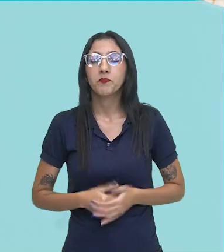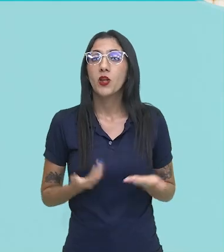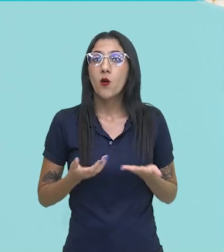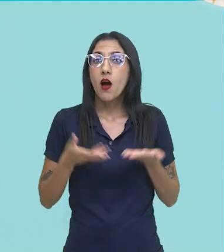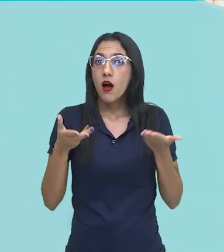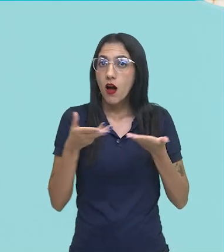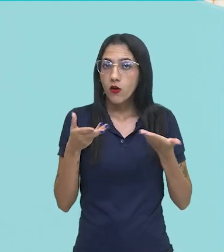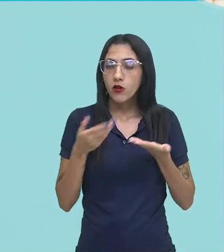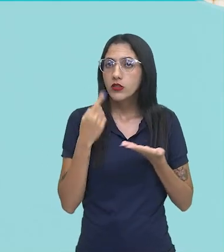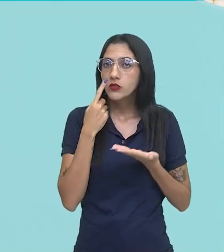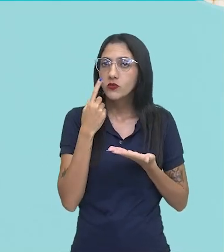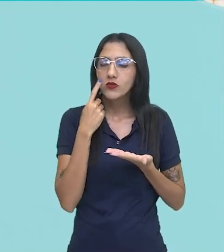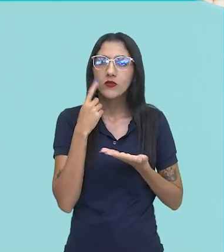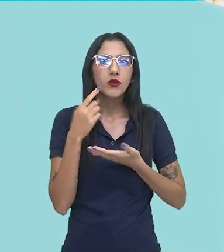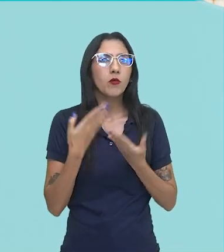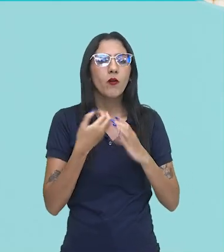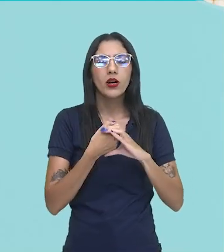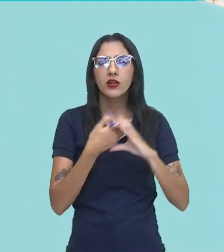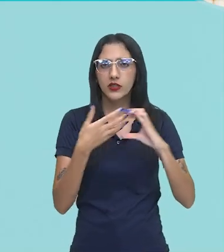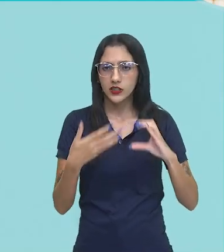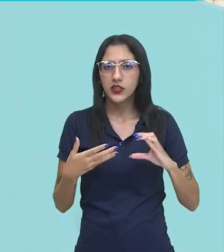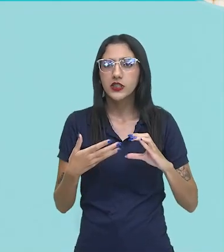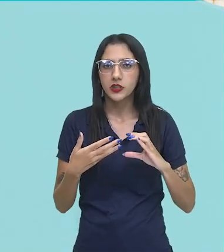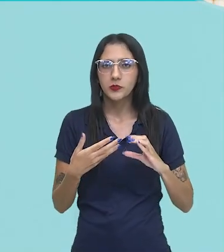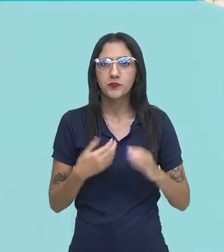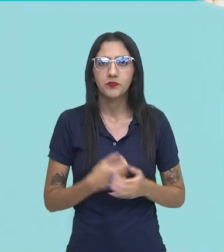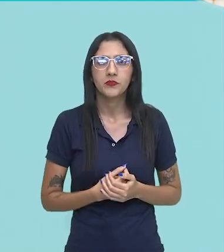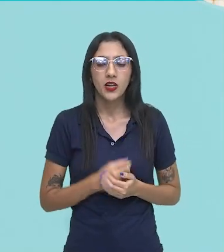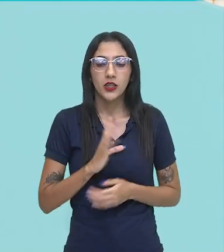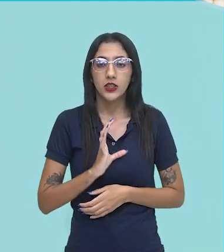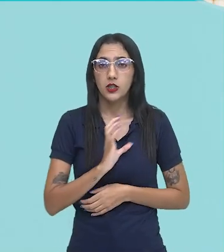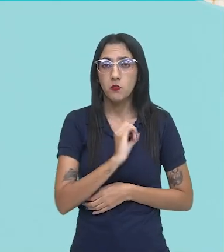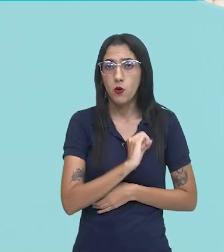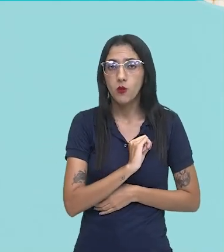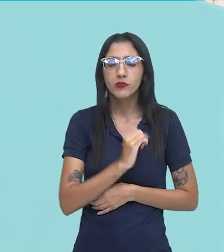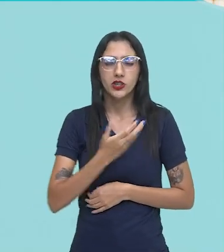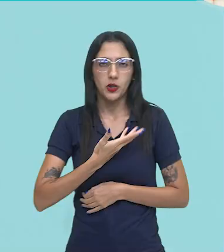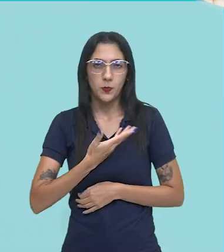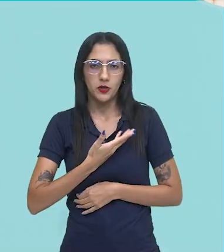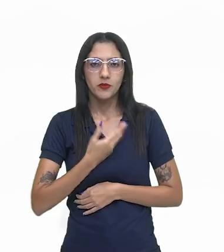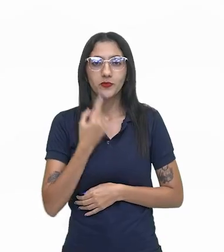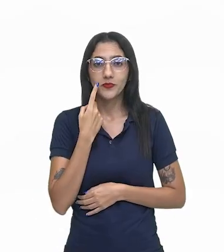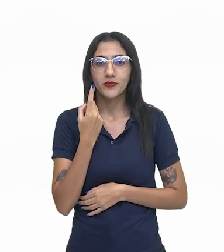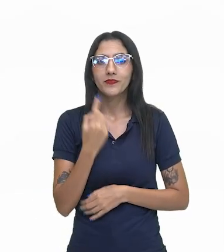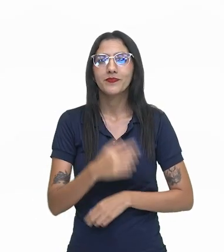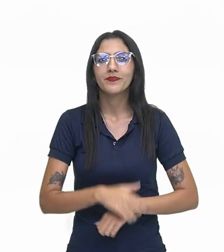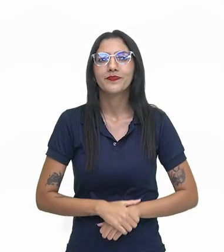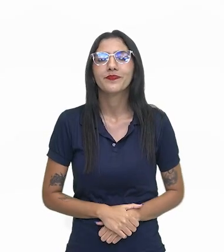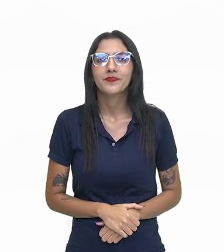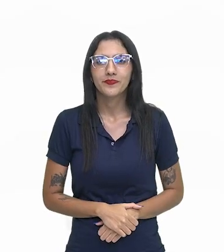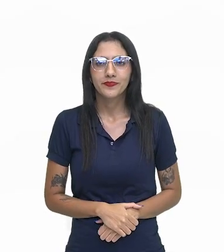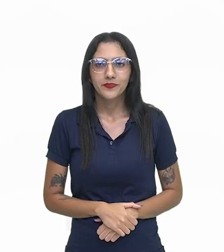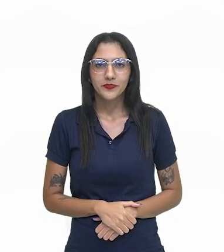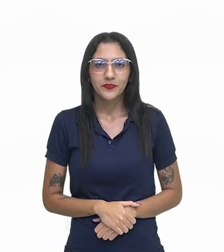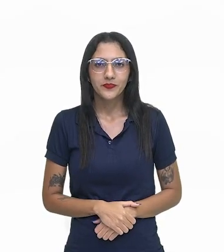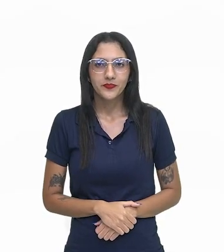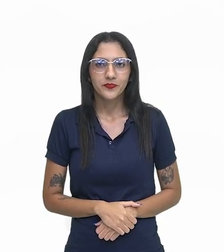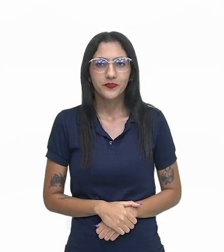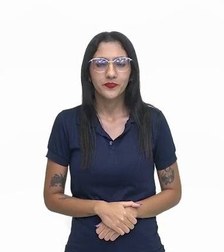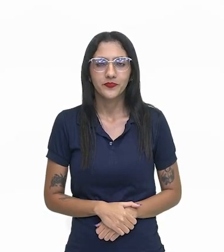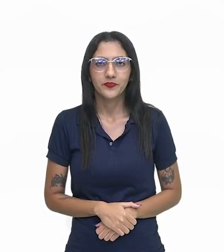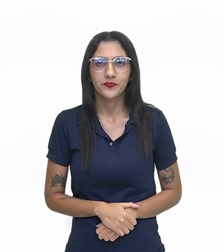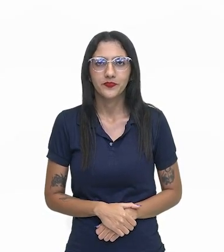as características e a diferença, tá, da cantiga de amor para a cantiga de amigo. Então,